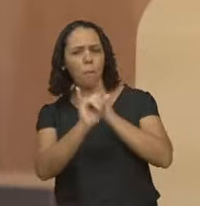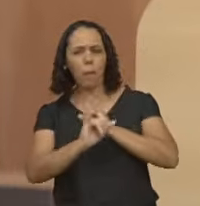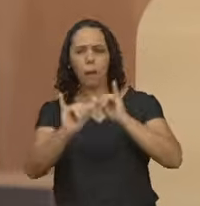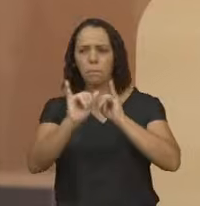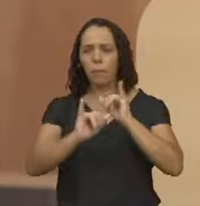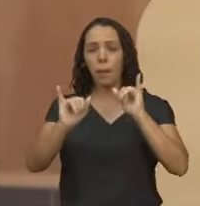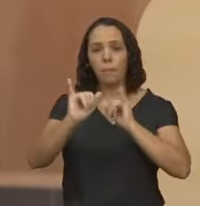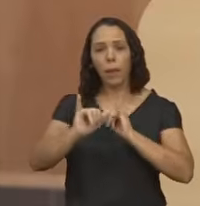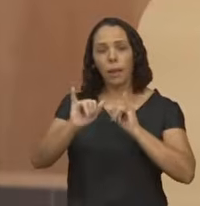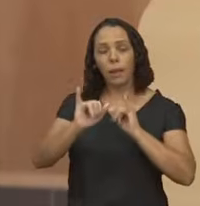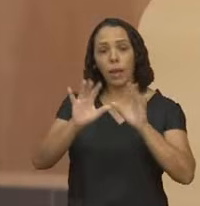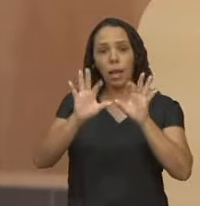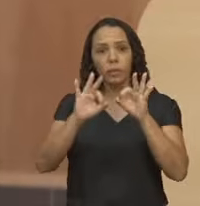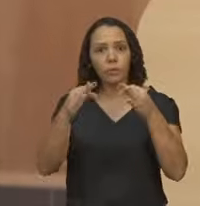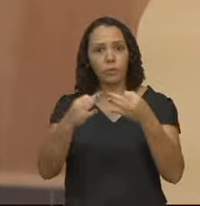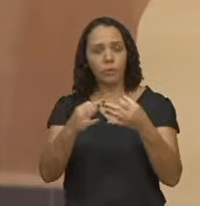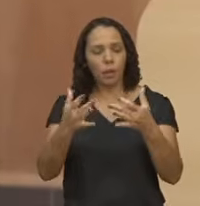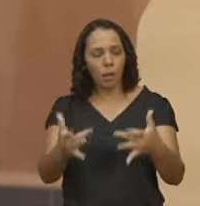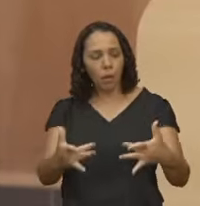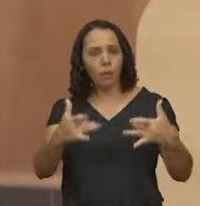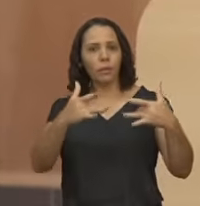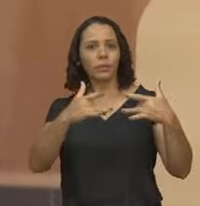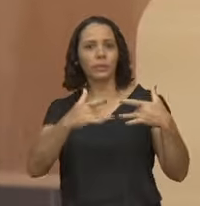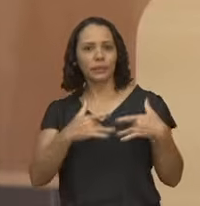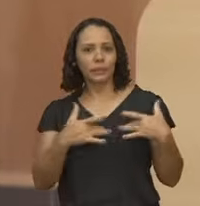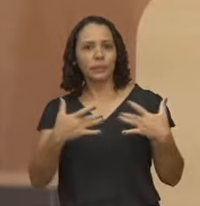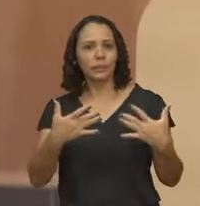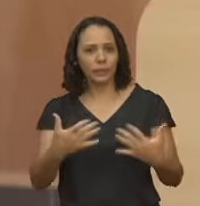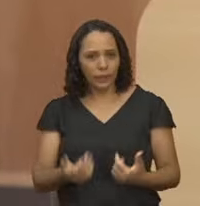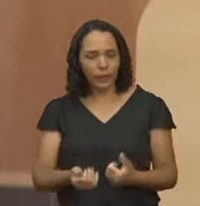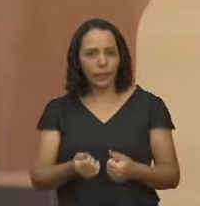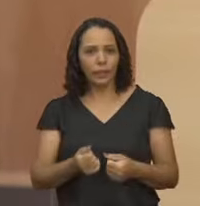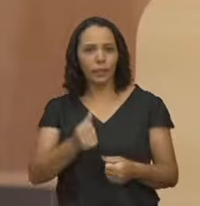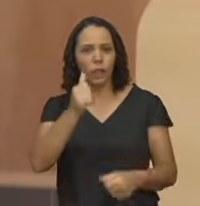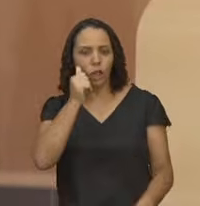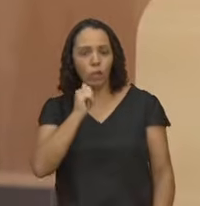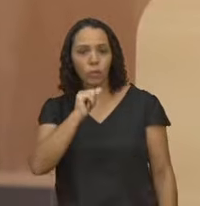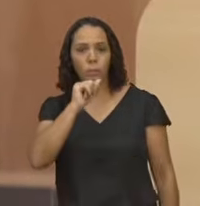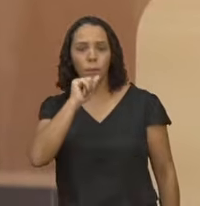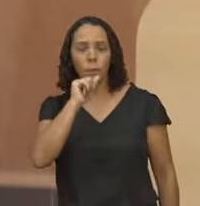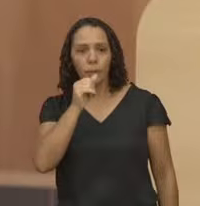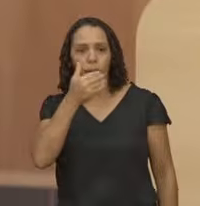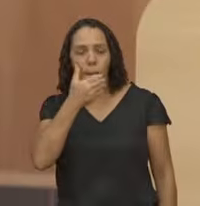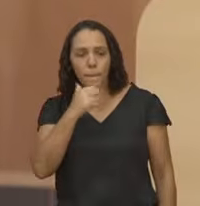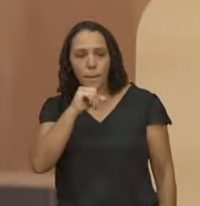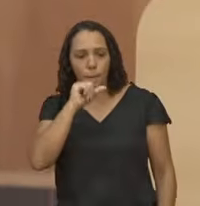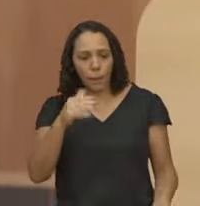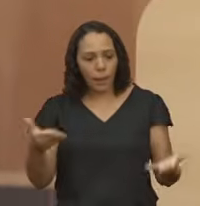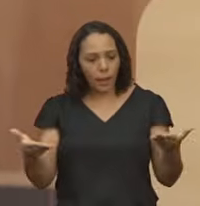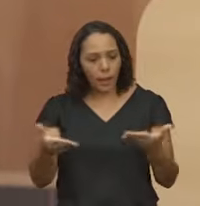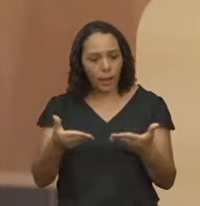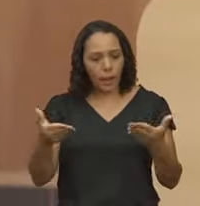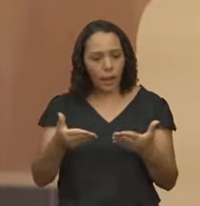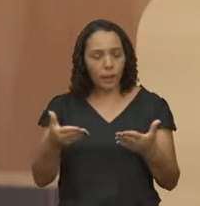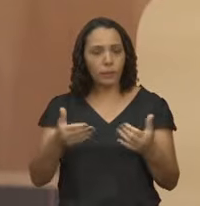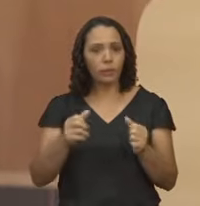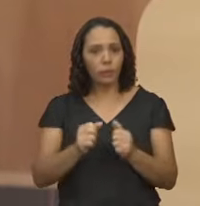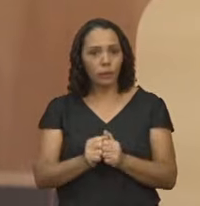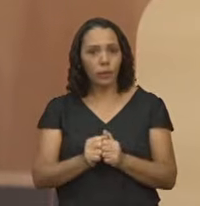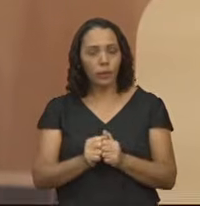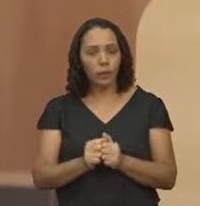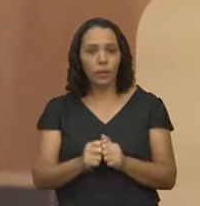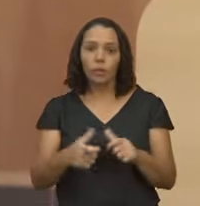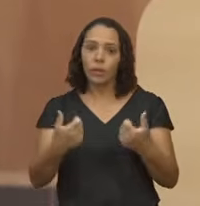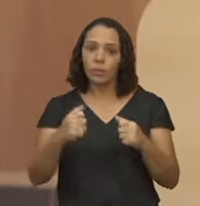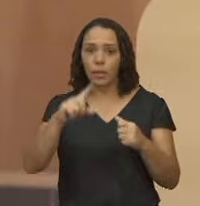notícia. Esses pais são convocados a responder sobre essa vida. Né? Se vão se aproximar, se vão se afastar, é a resposta